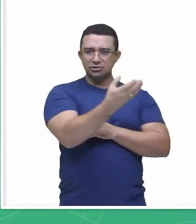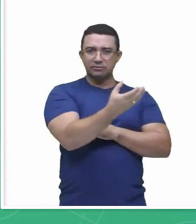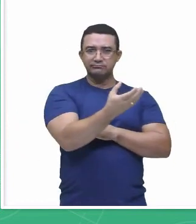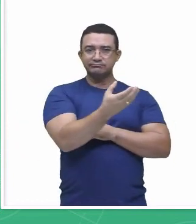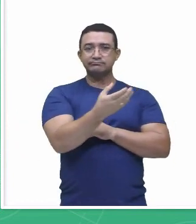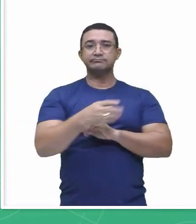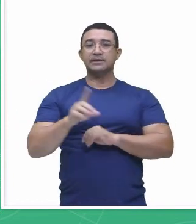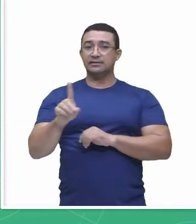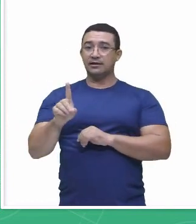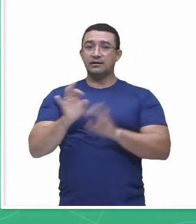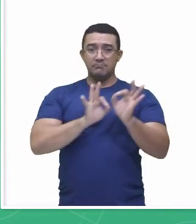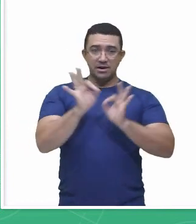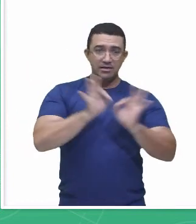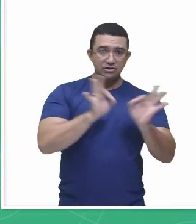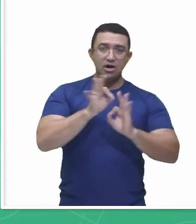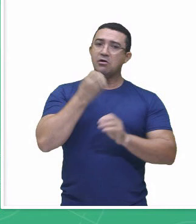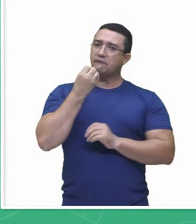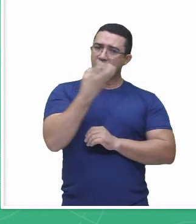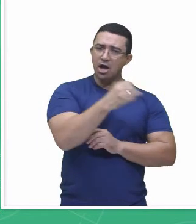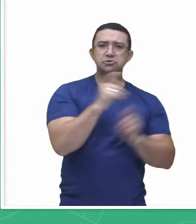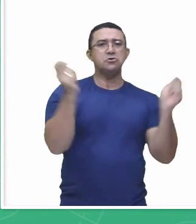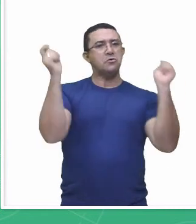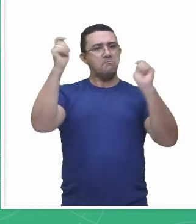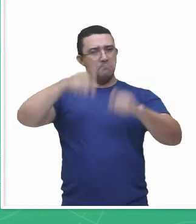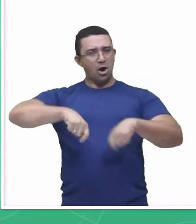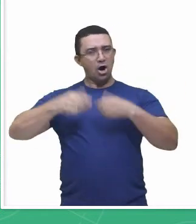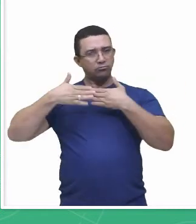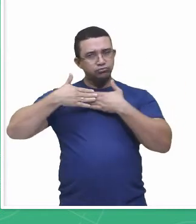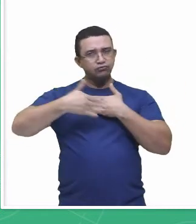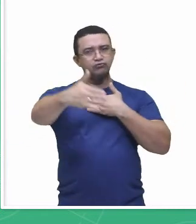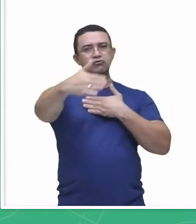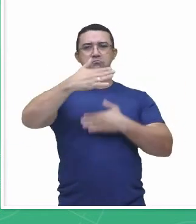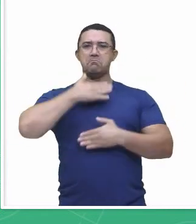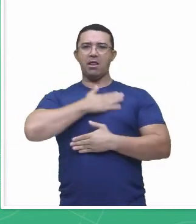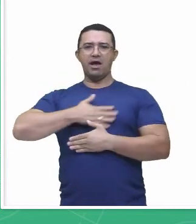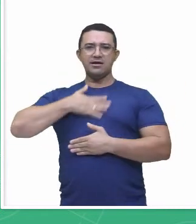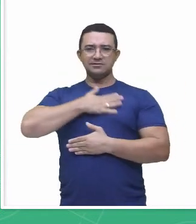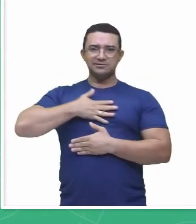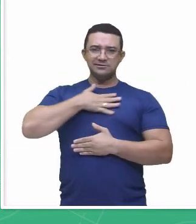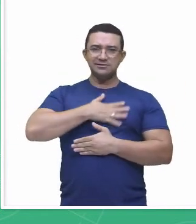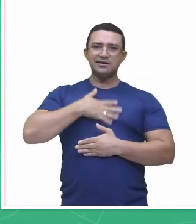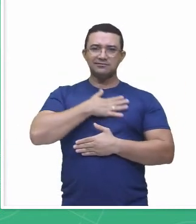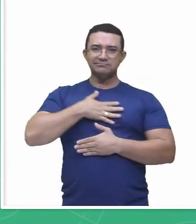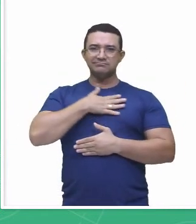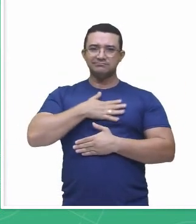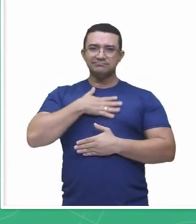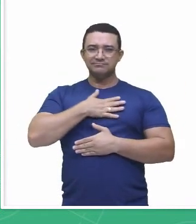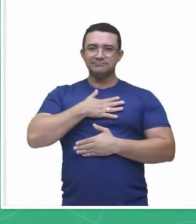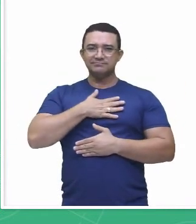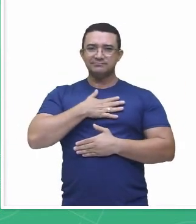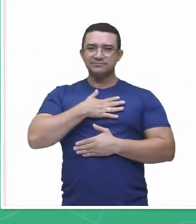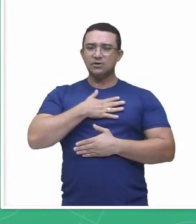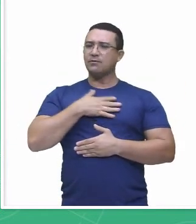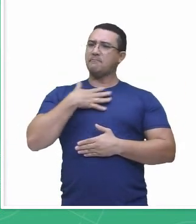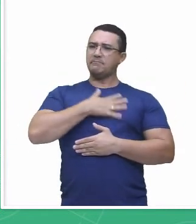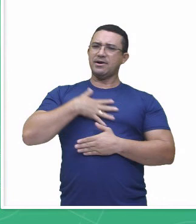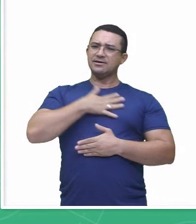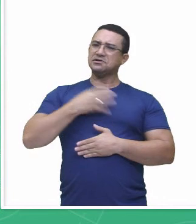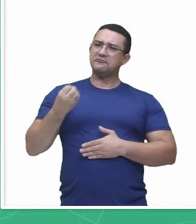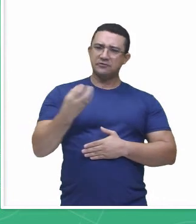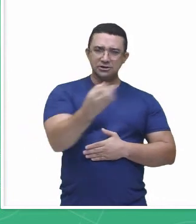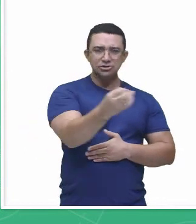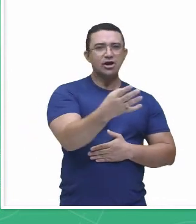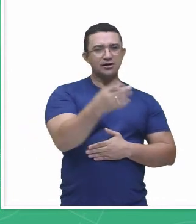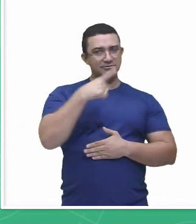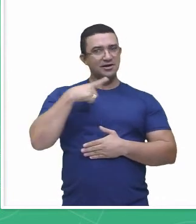Letra D. Planejar uma viagem pode estender o prazer advindo da mesma? Exatamente. O prazer da viagem pode ser